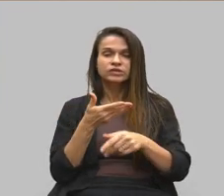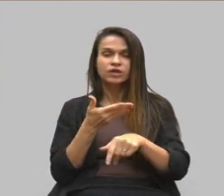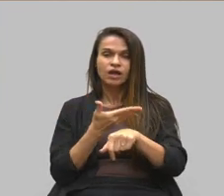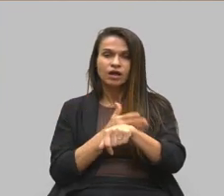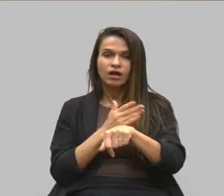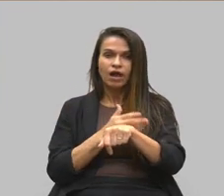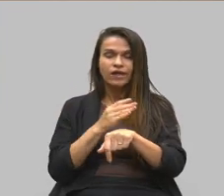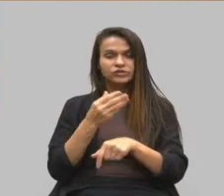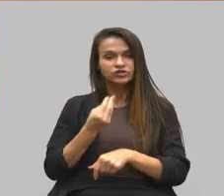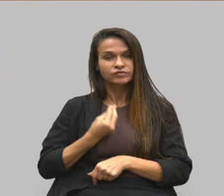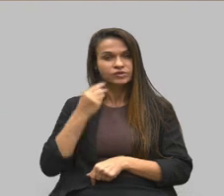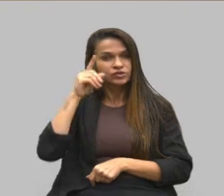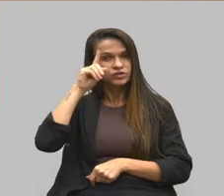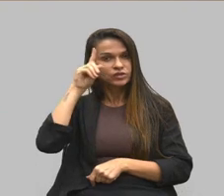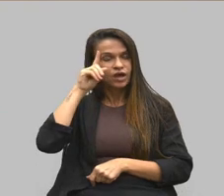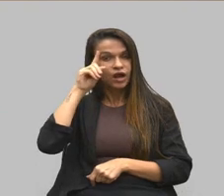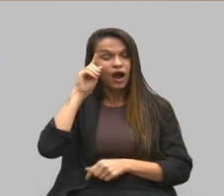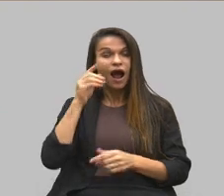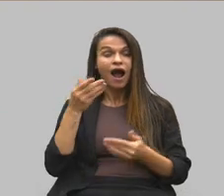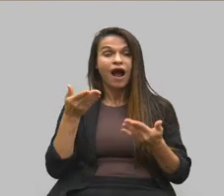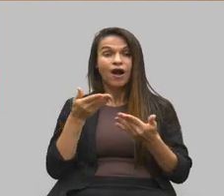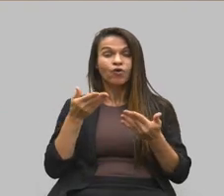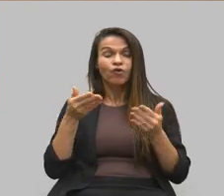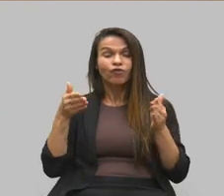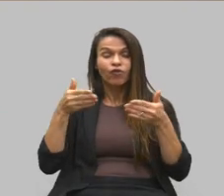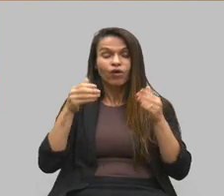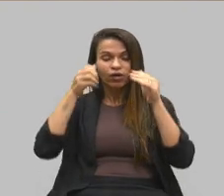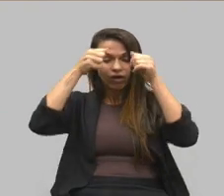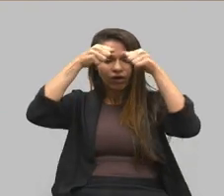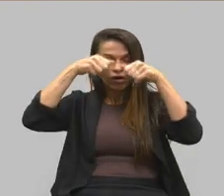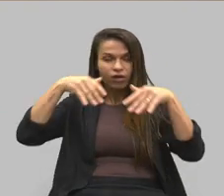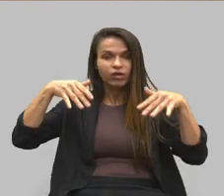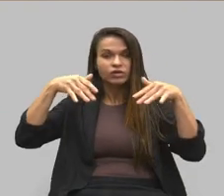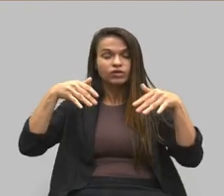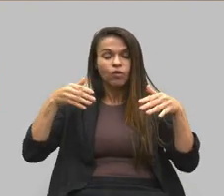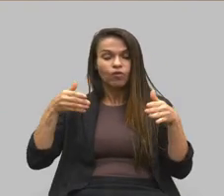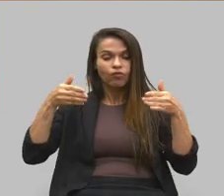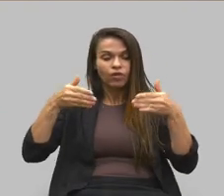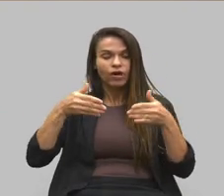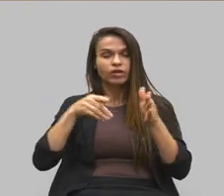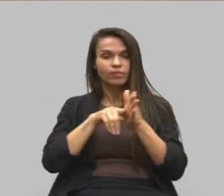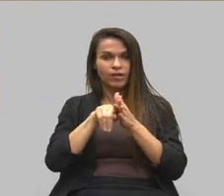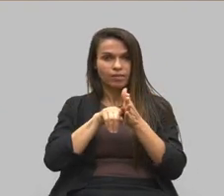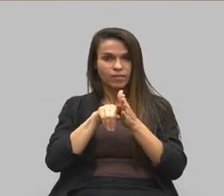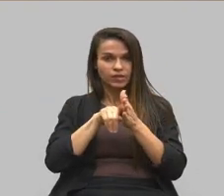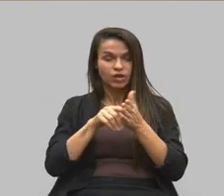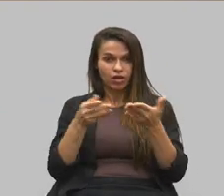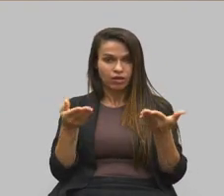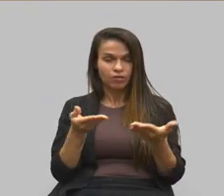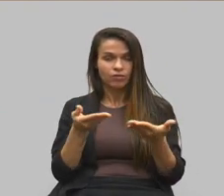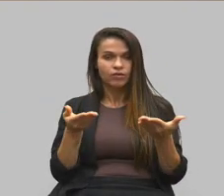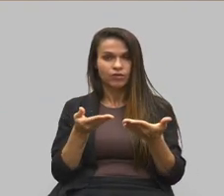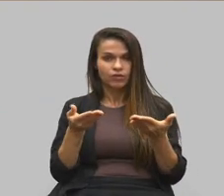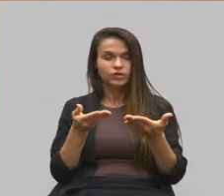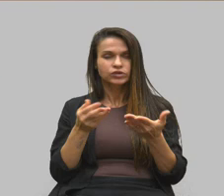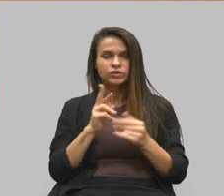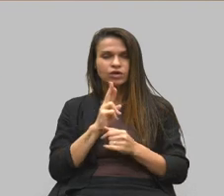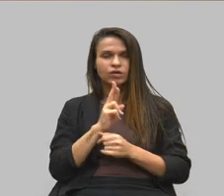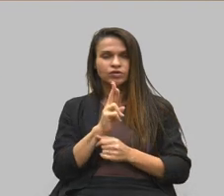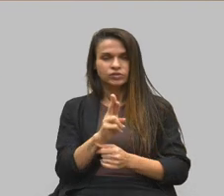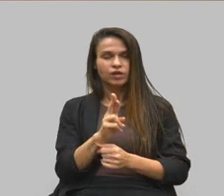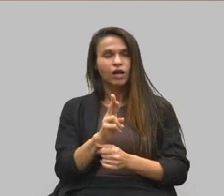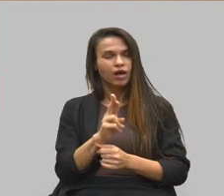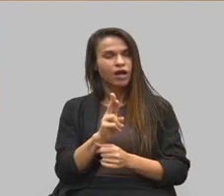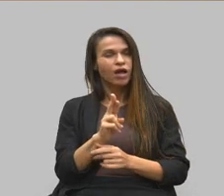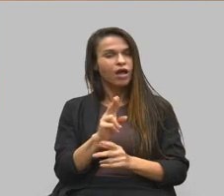pro autismo que é onde eu tenho concentrado a minha linha de pesquisa Mais atualmente esses resultados são um pouco